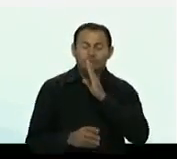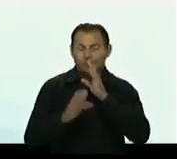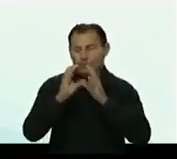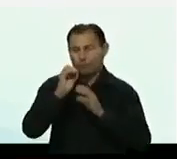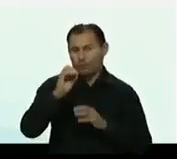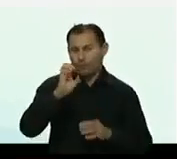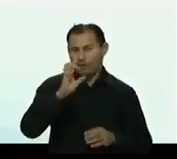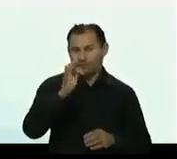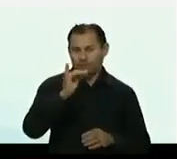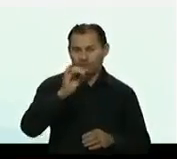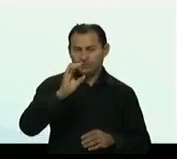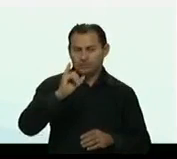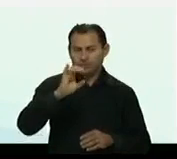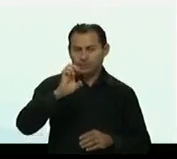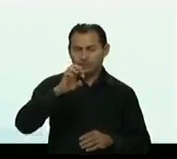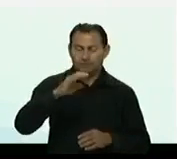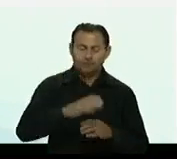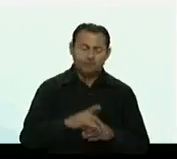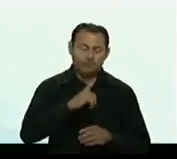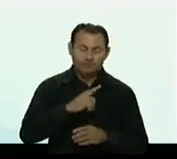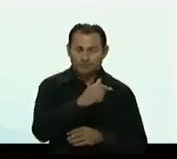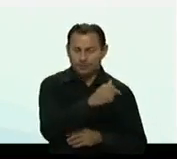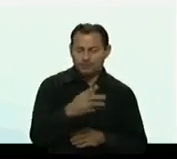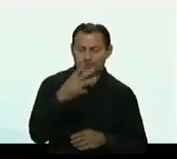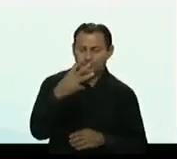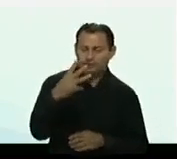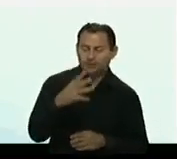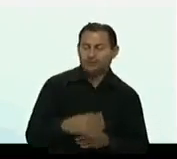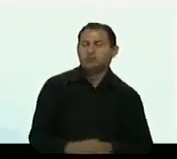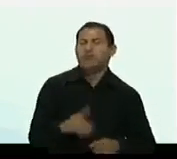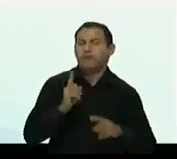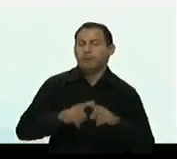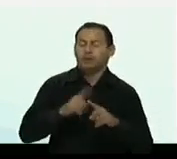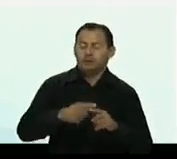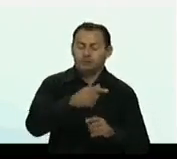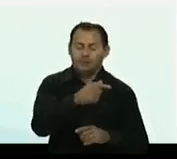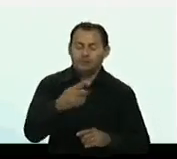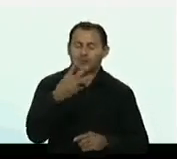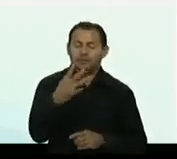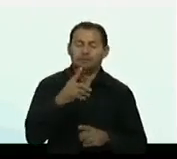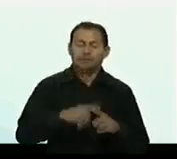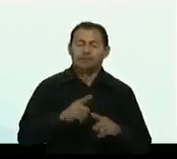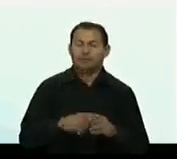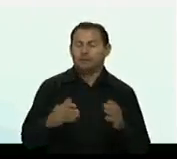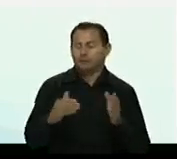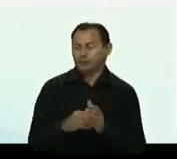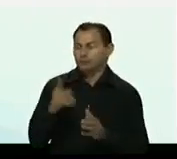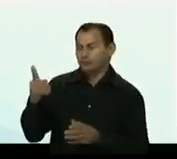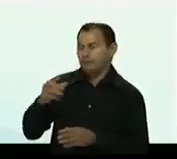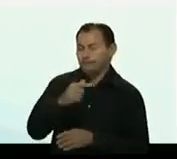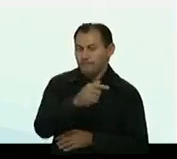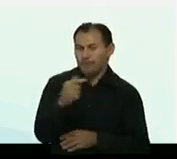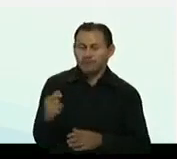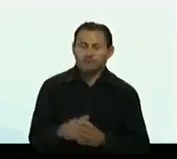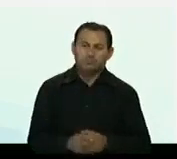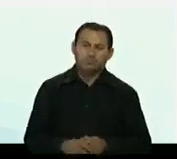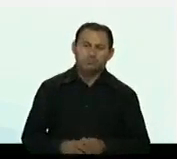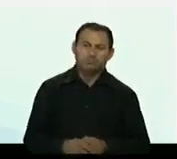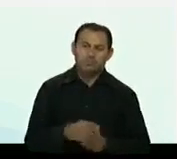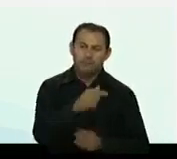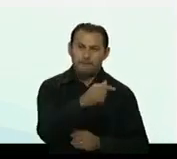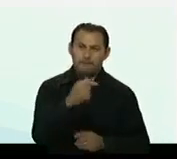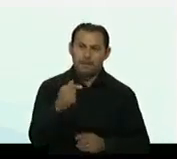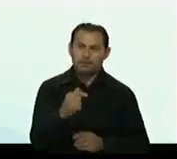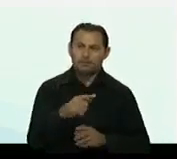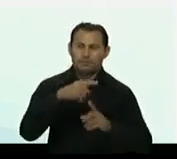coeficientes, teremos menos 30. Por que menos 30? Porque aqui é menos. Aqui, ó, vai ser